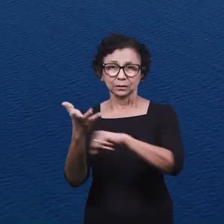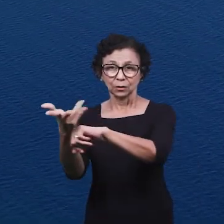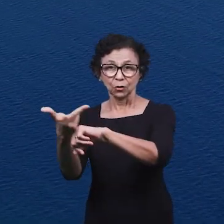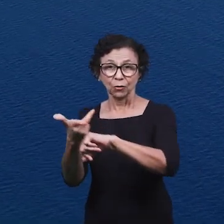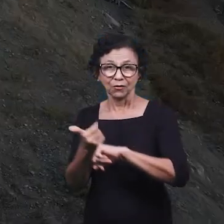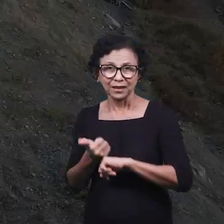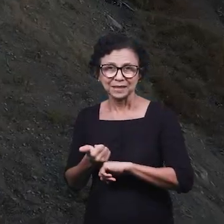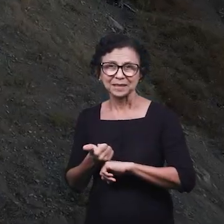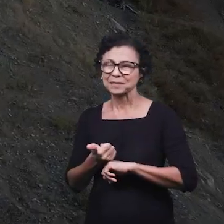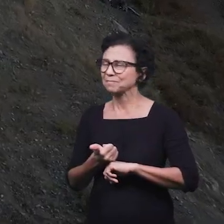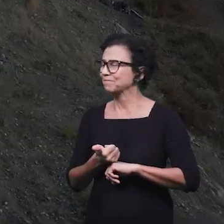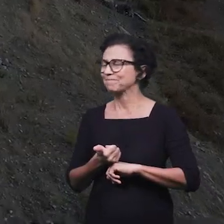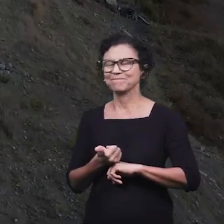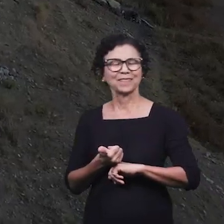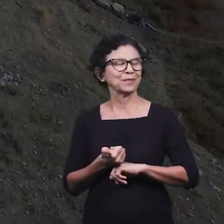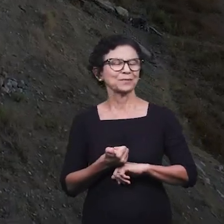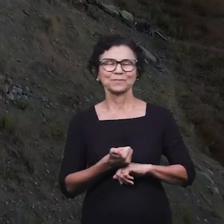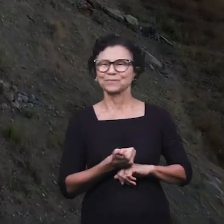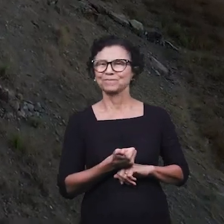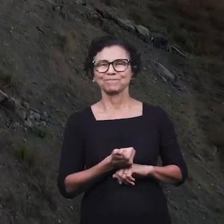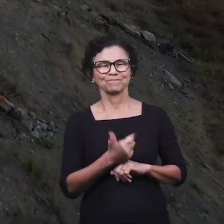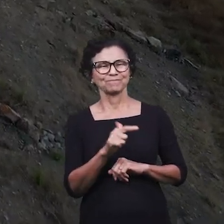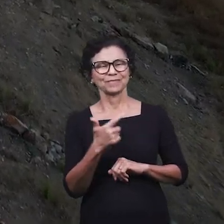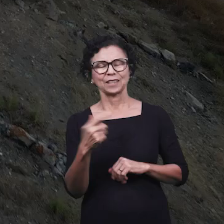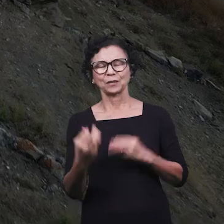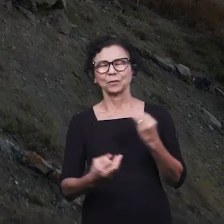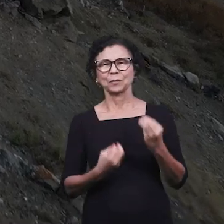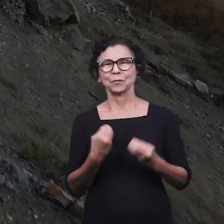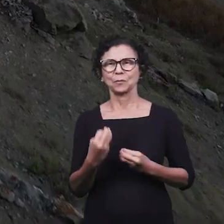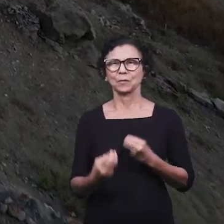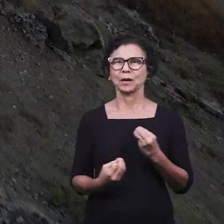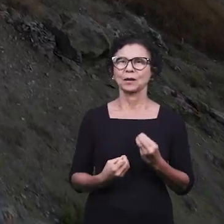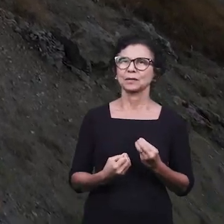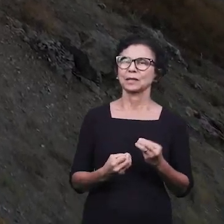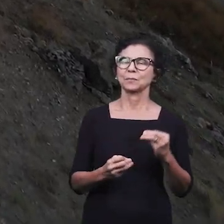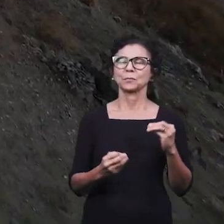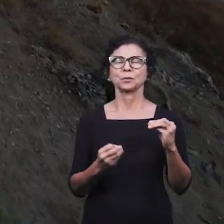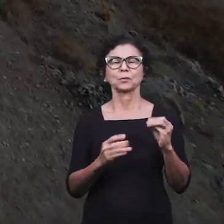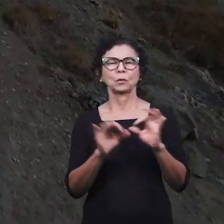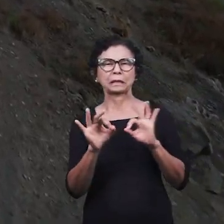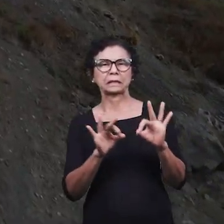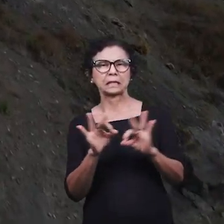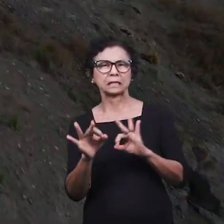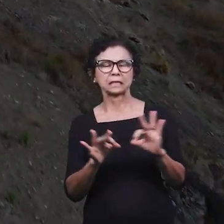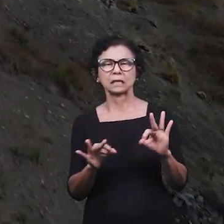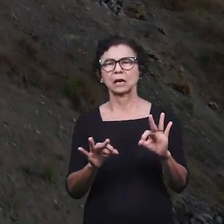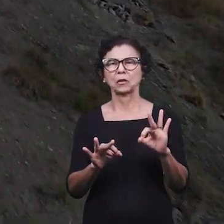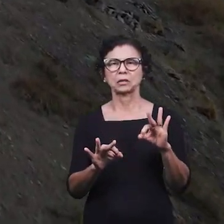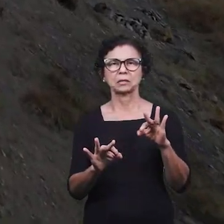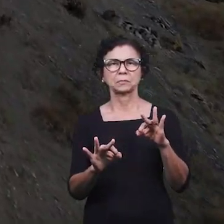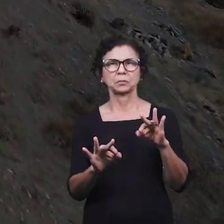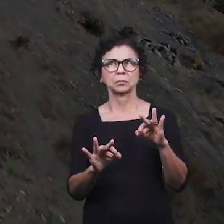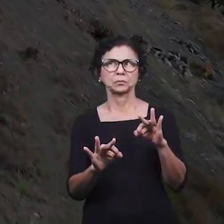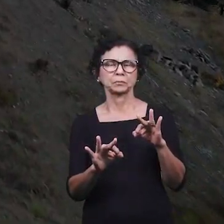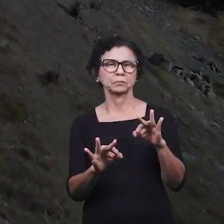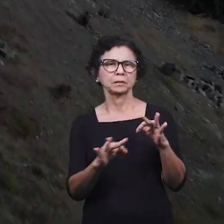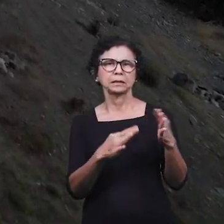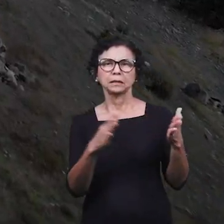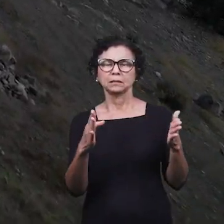há convencimento pela razão, nem por estruturas, organização, não. Não